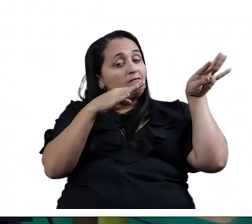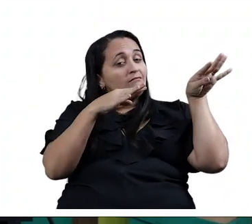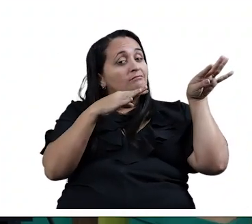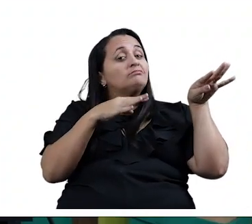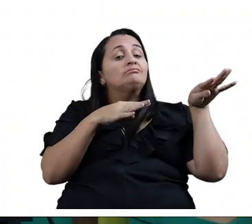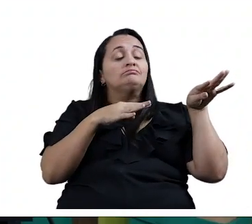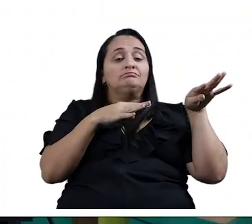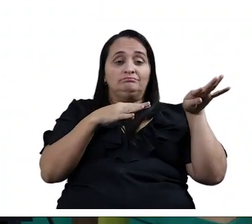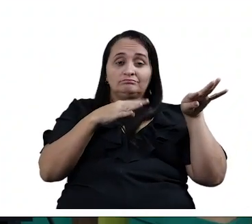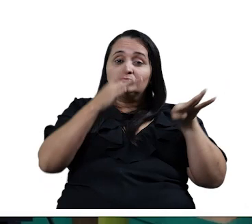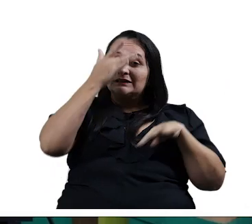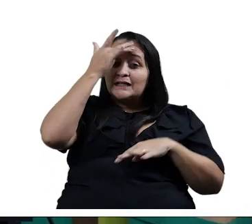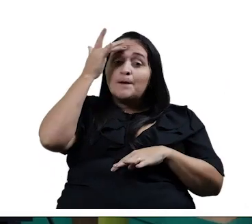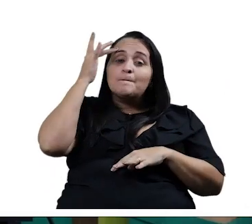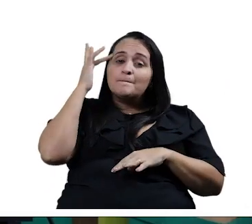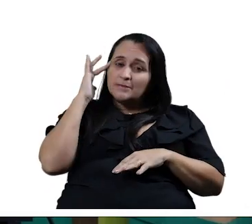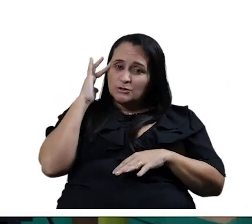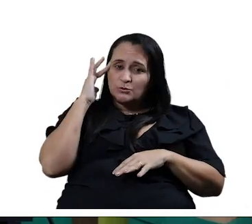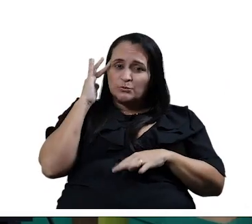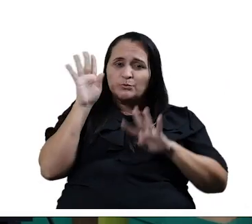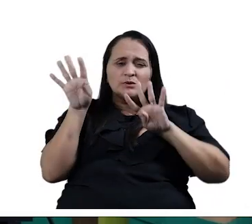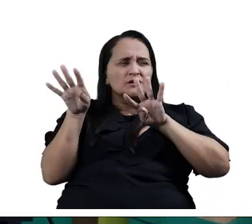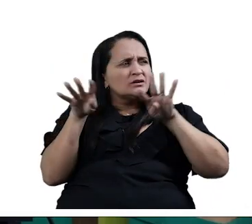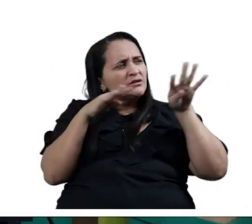E você vai chamar a atenção,